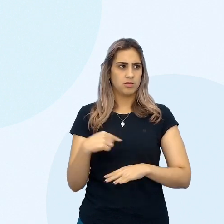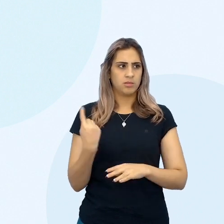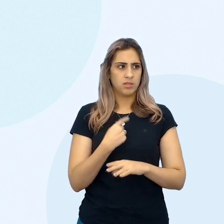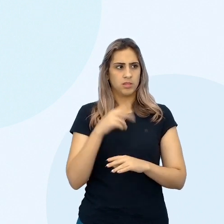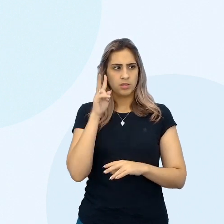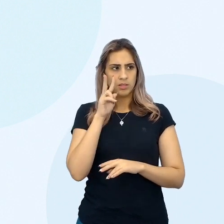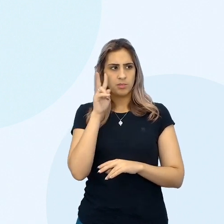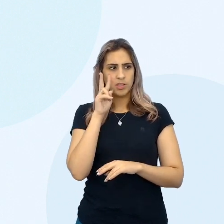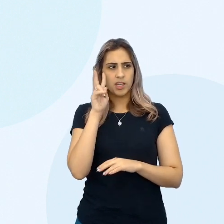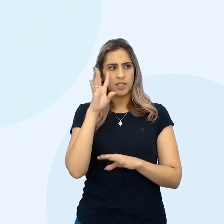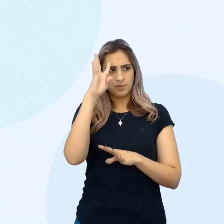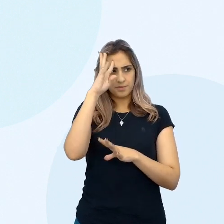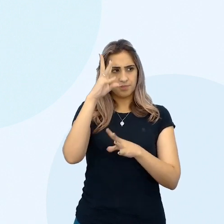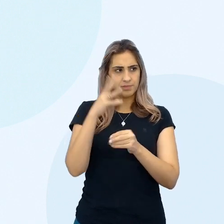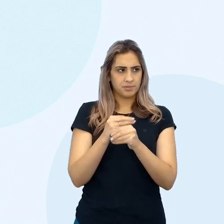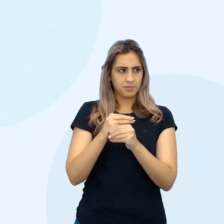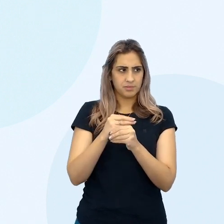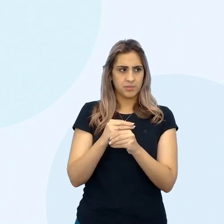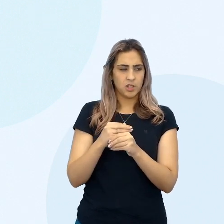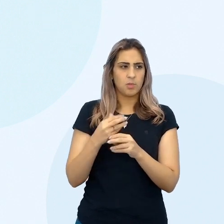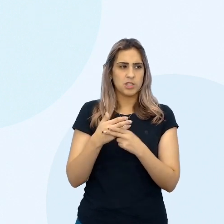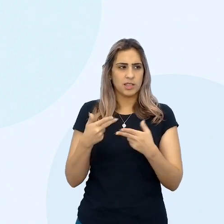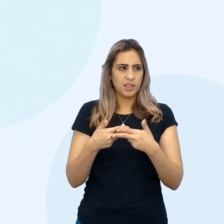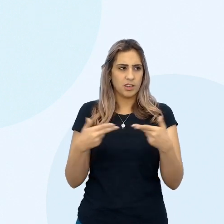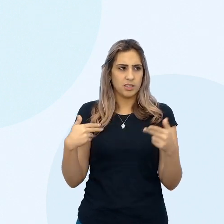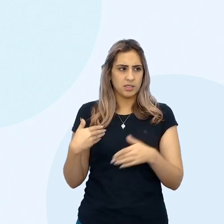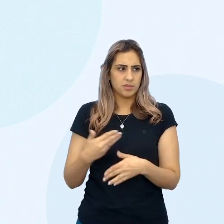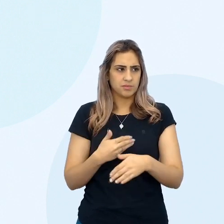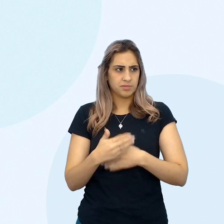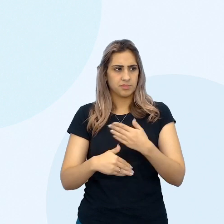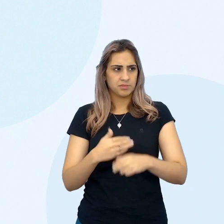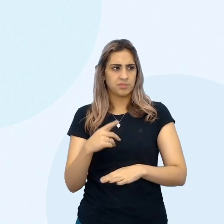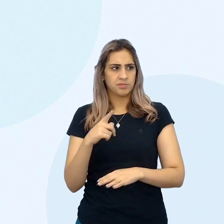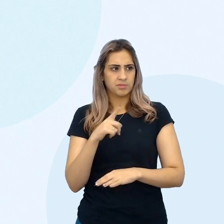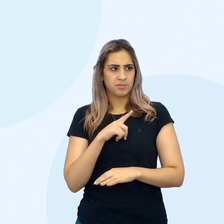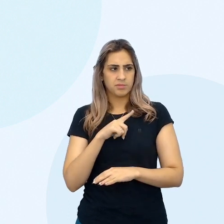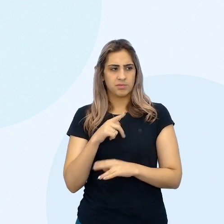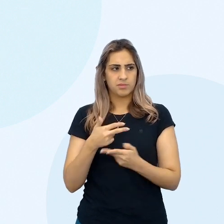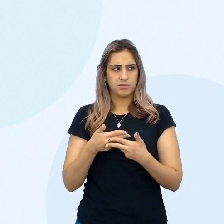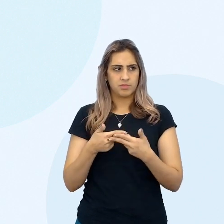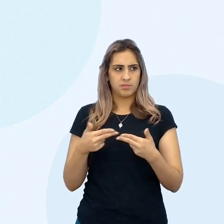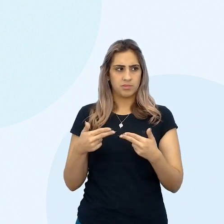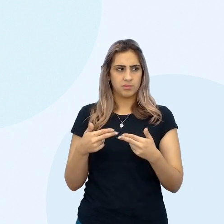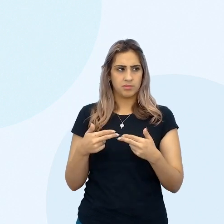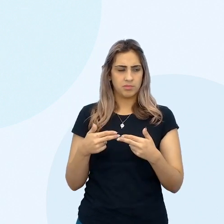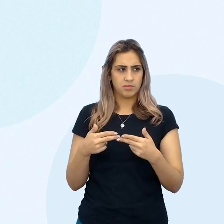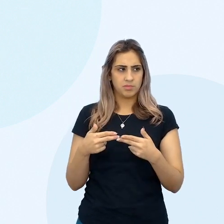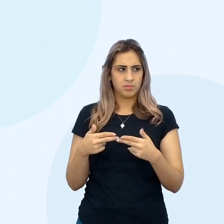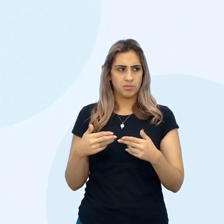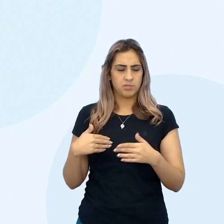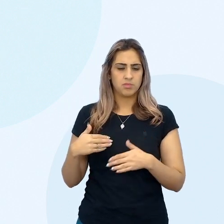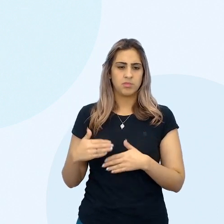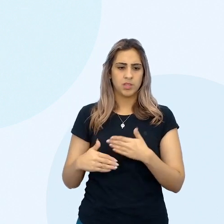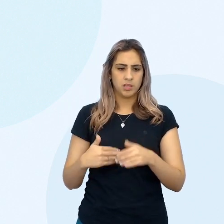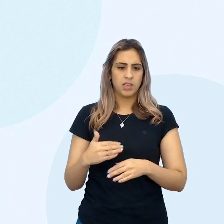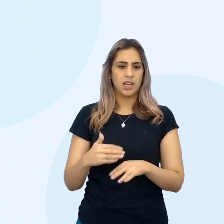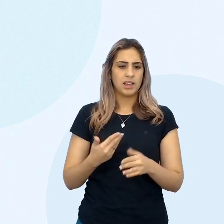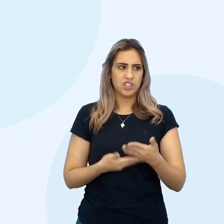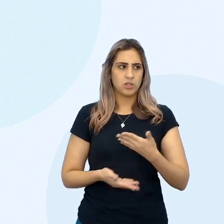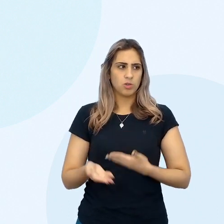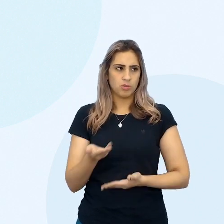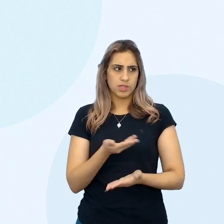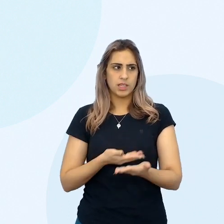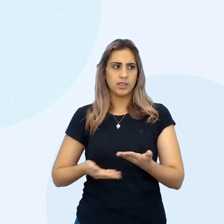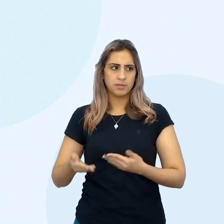começar a compreender. Agora a gente já está começando a compreender mais, né? Sim. Então, compreender. Pílulas de conhecimento. Pois é. E nossa aula é baseada no MAPA,